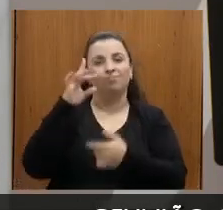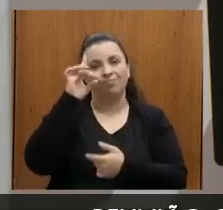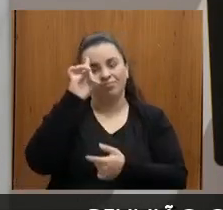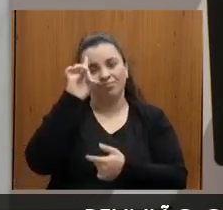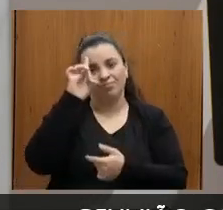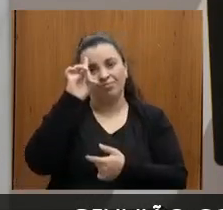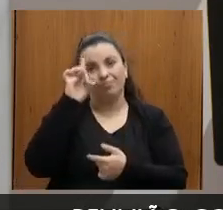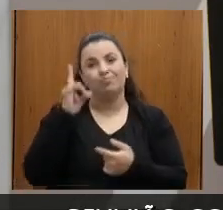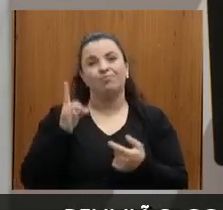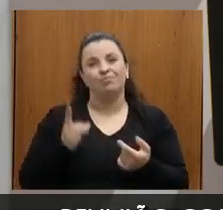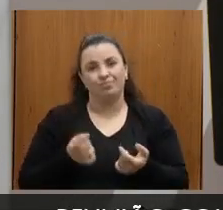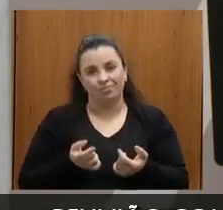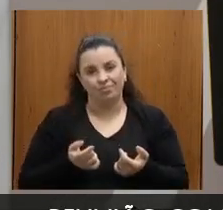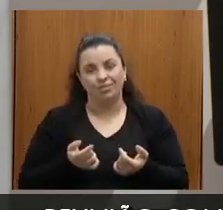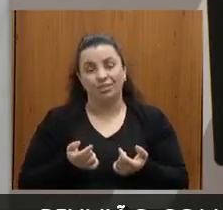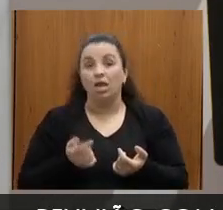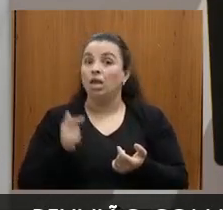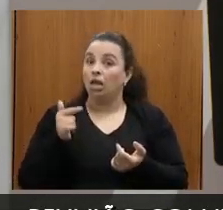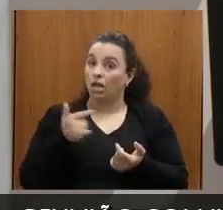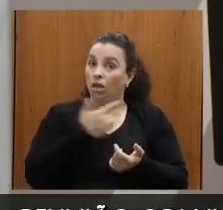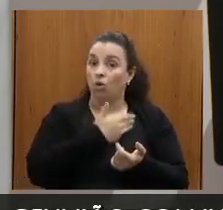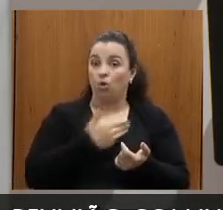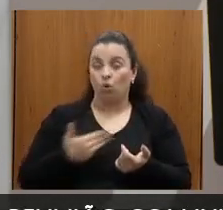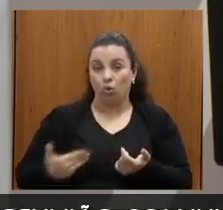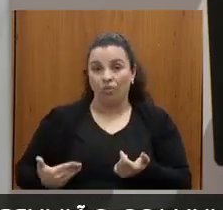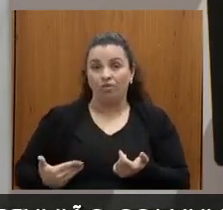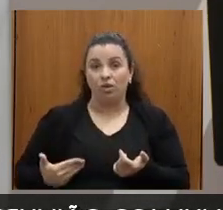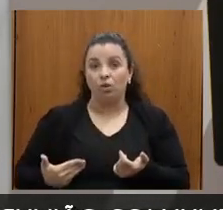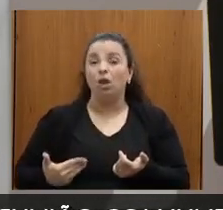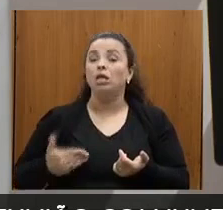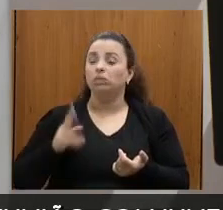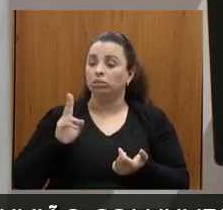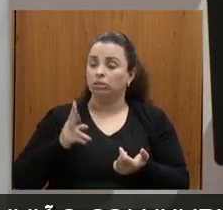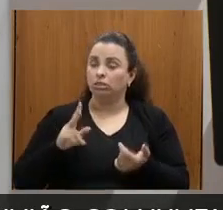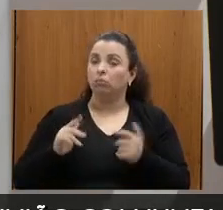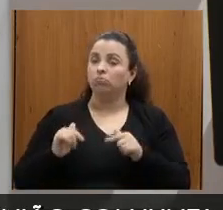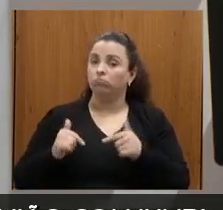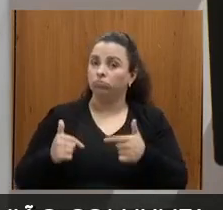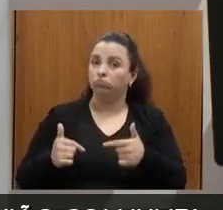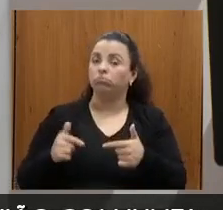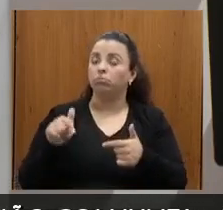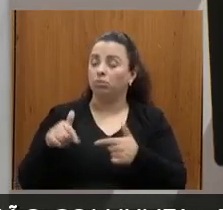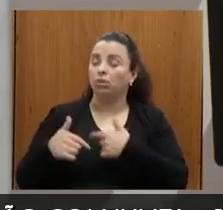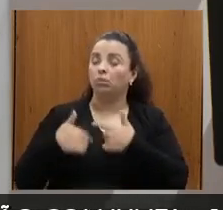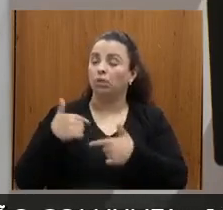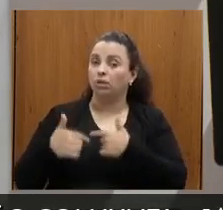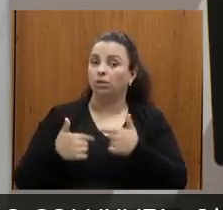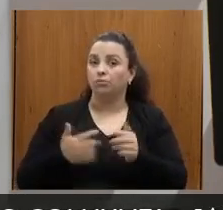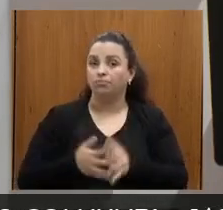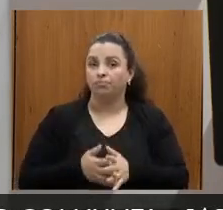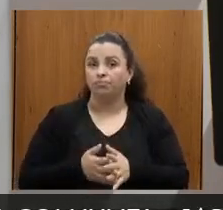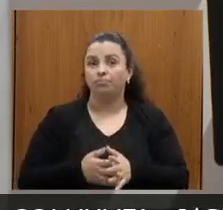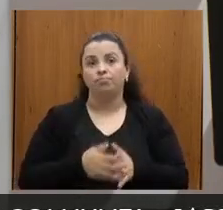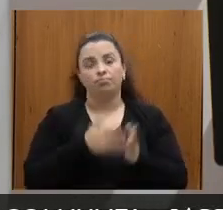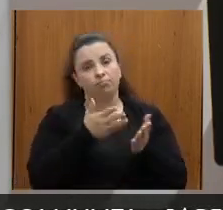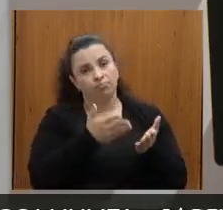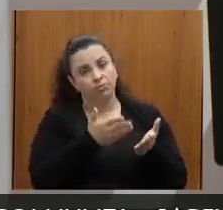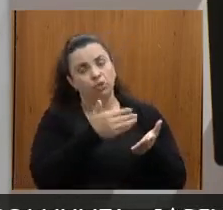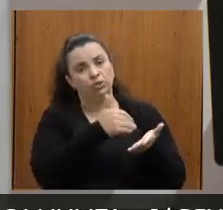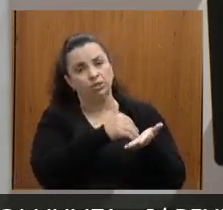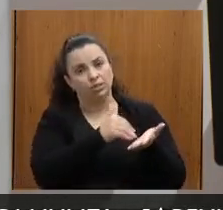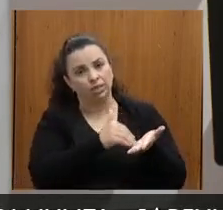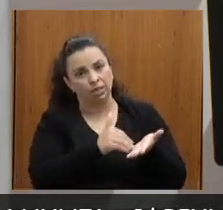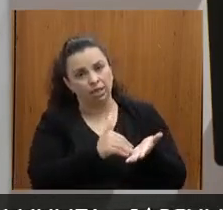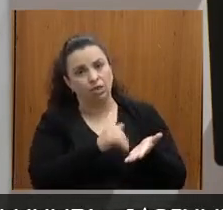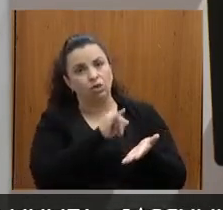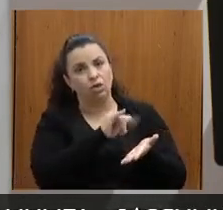E isso o governo vem fazendo. E quero aqui secretário Igor Eto e secretária